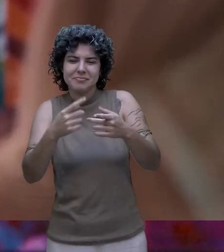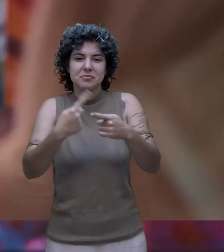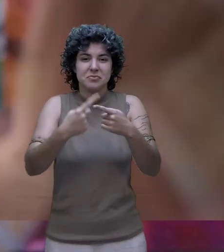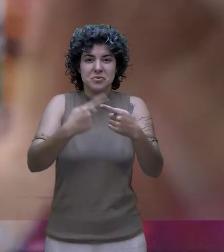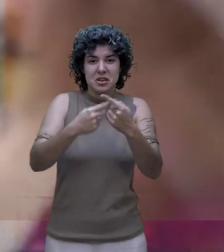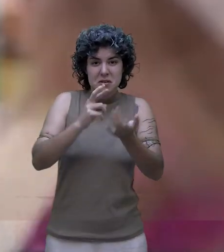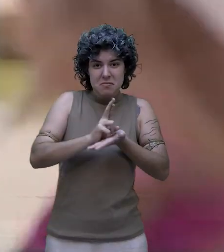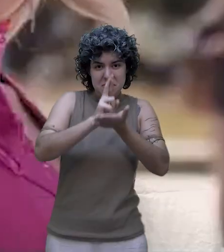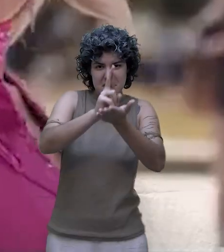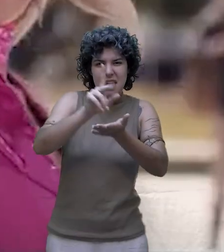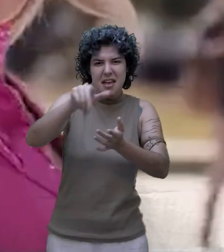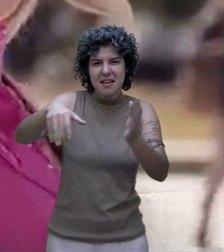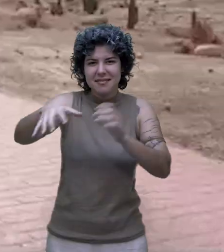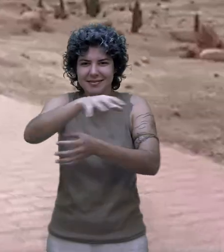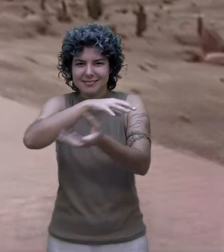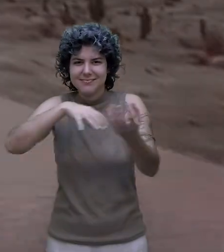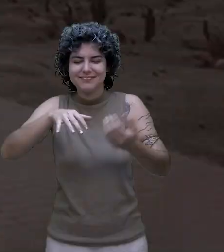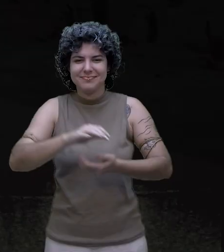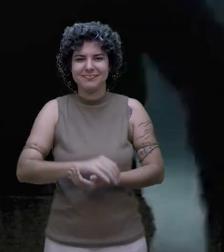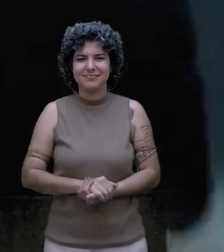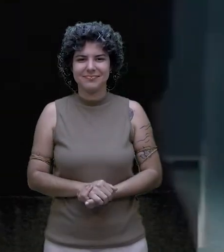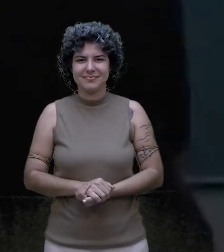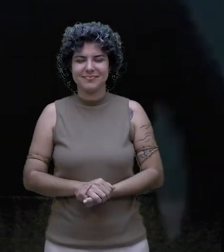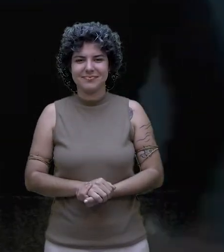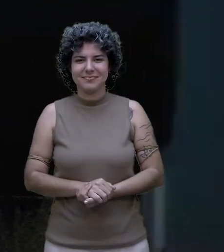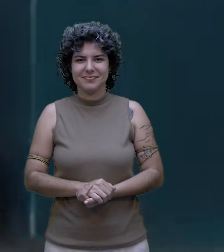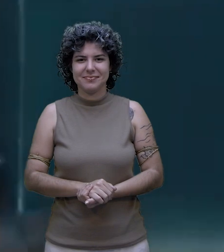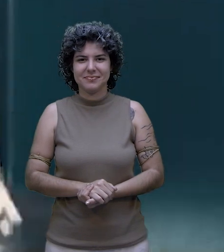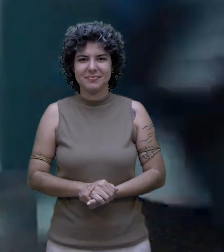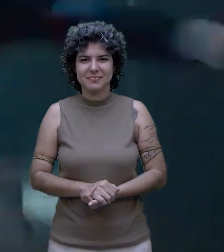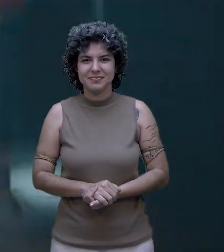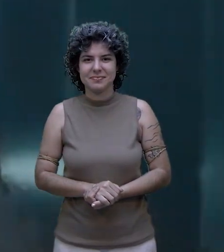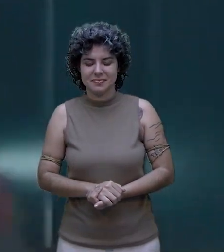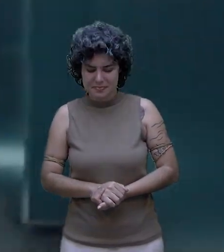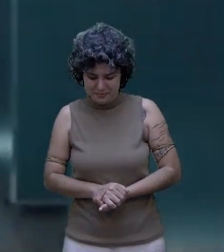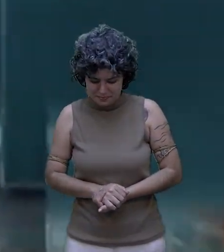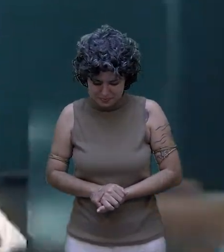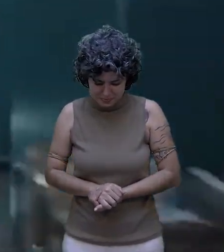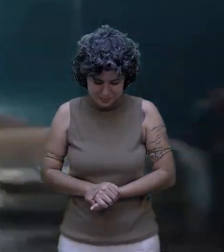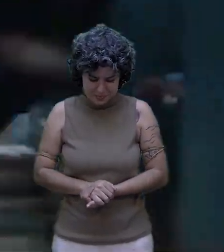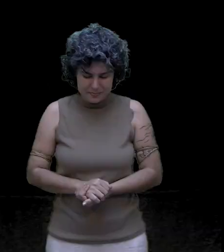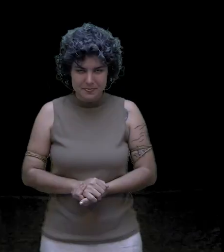é revolução. Os humanos só têm um final. Peguei, Barbie!